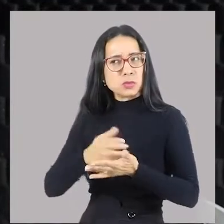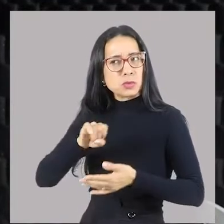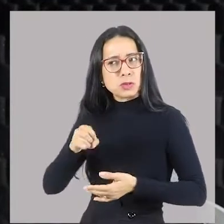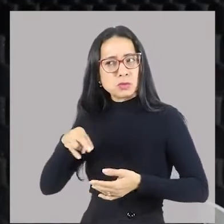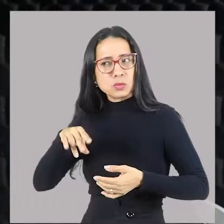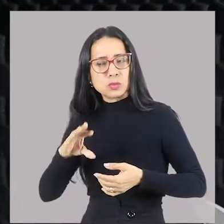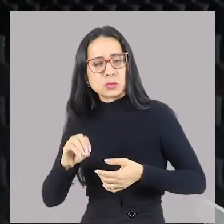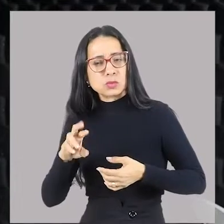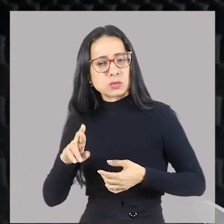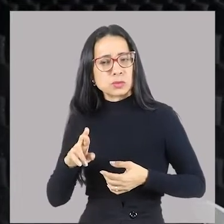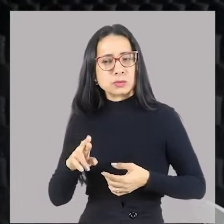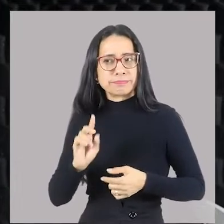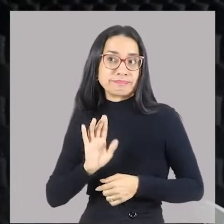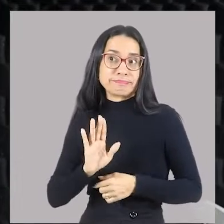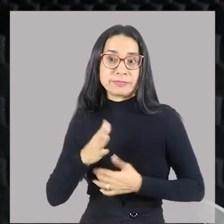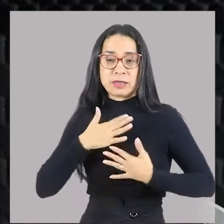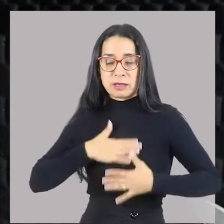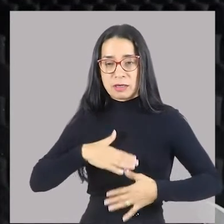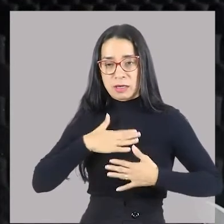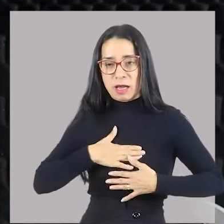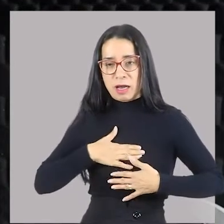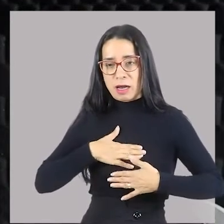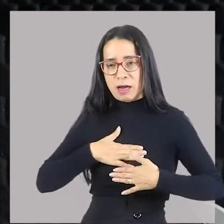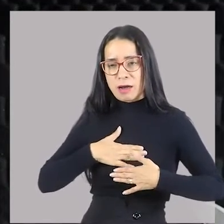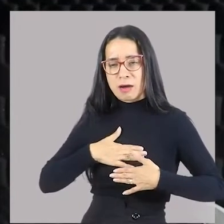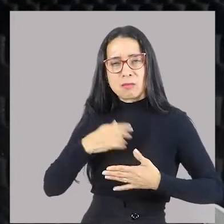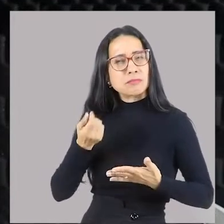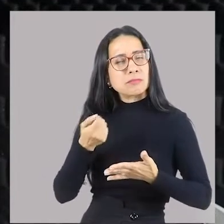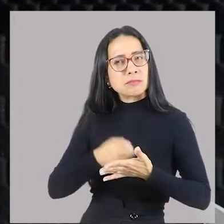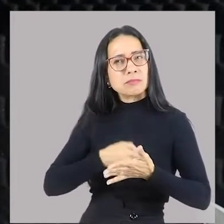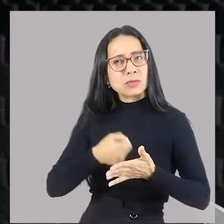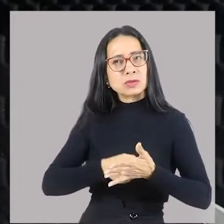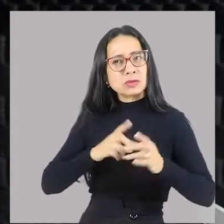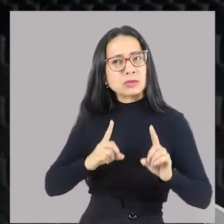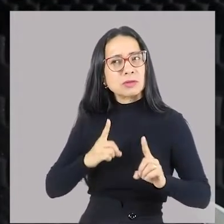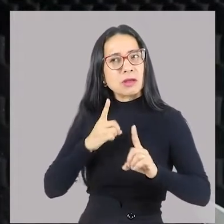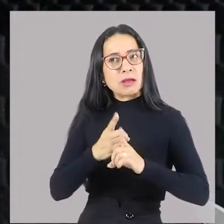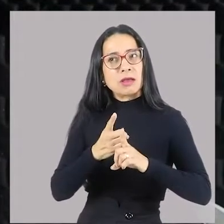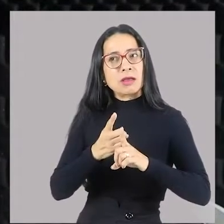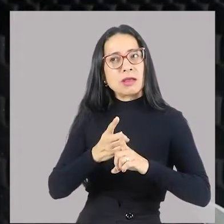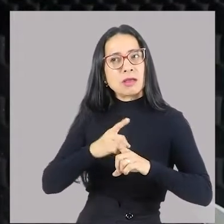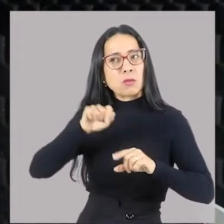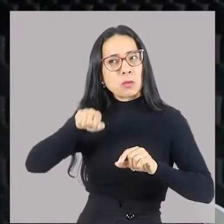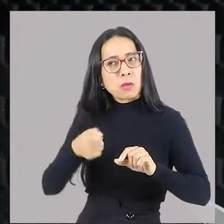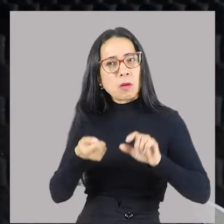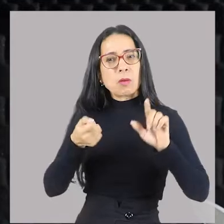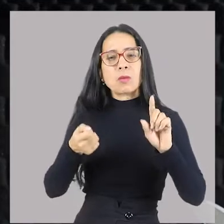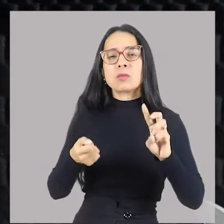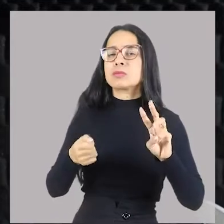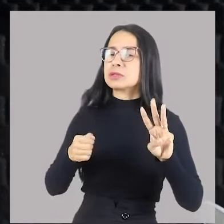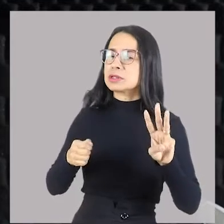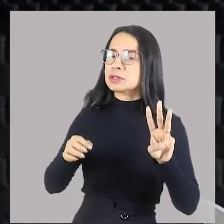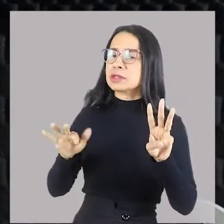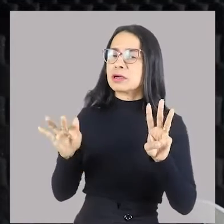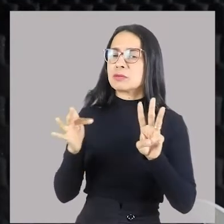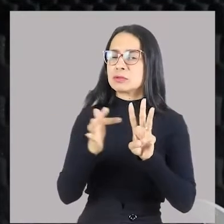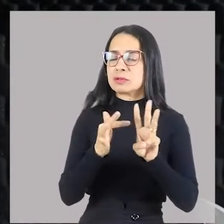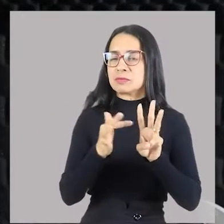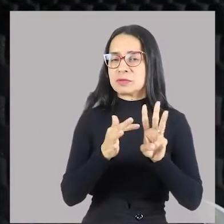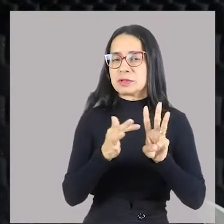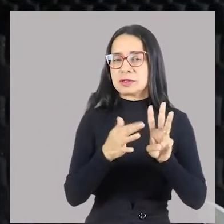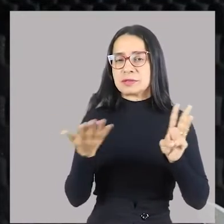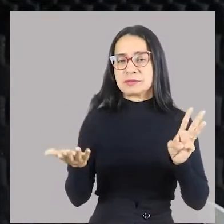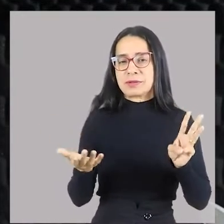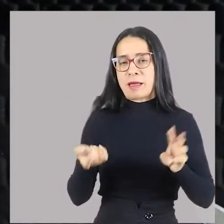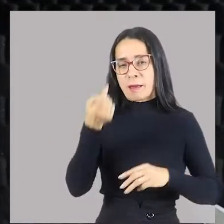Júnior, calma, tô tentando achar um sinal de Wi-Fi. Pensa numa coisa quando a gente chega no